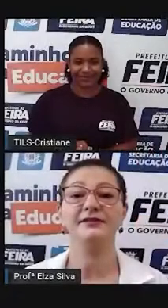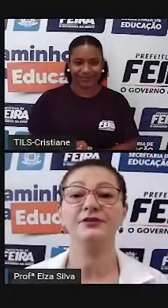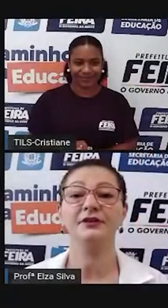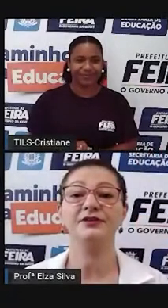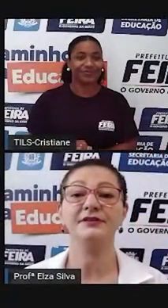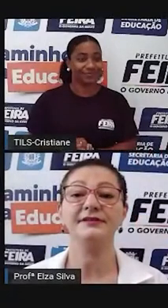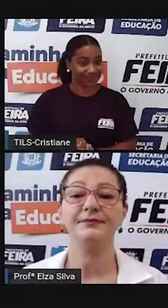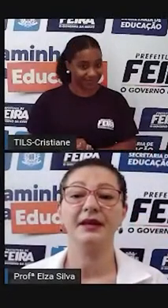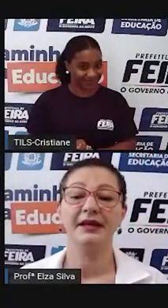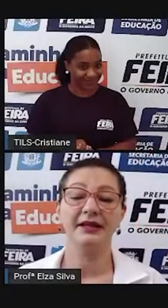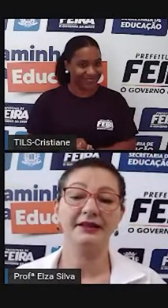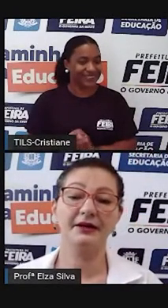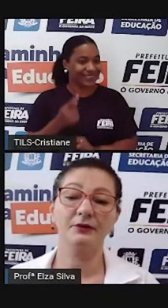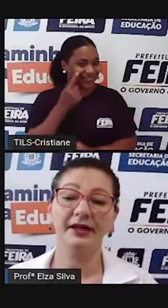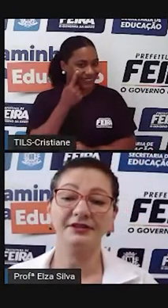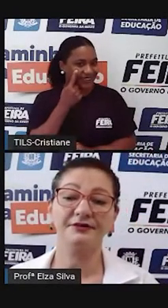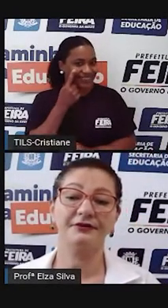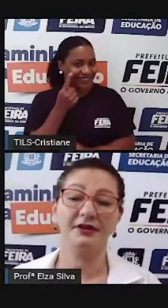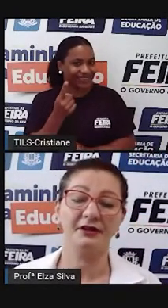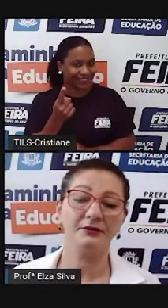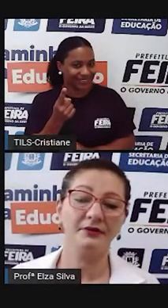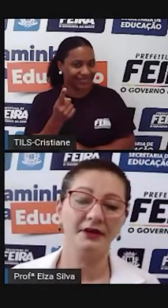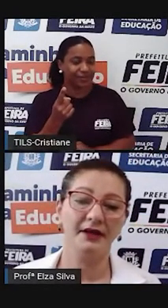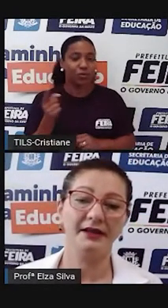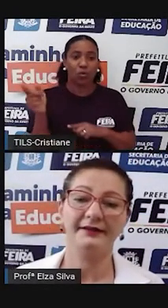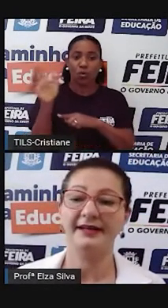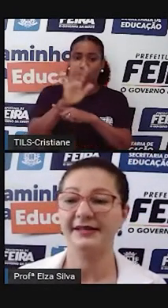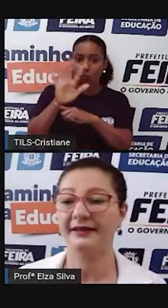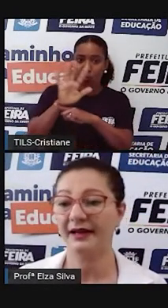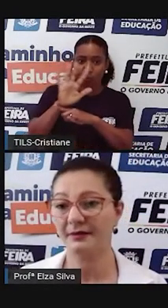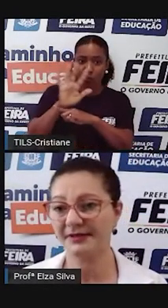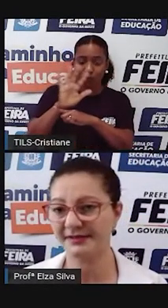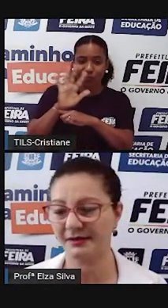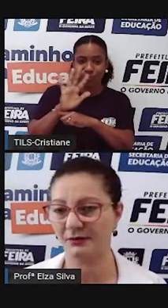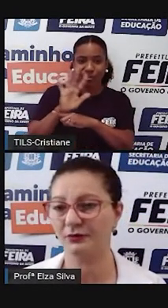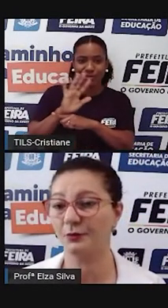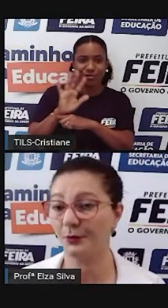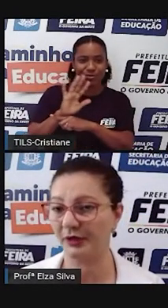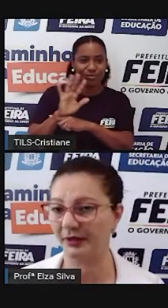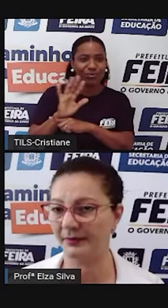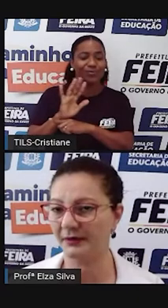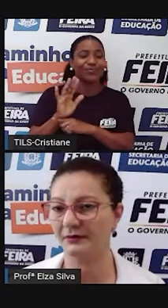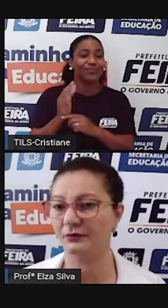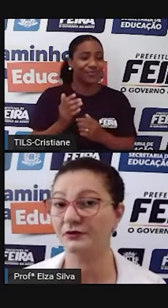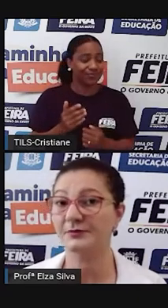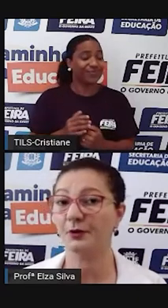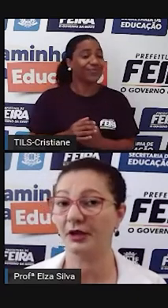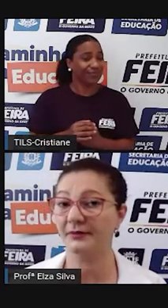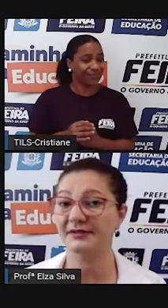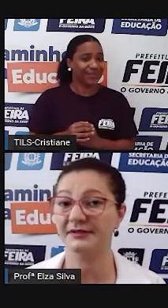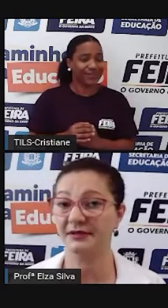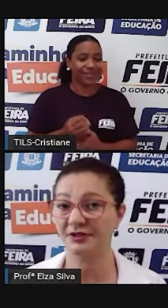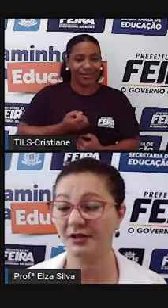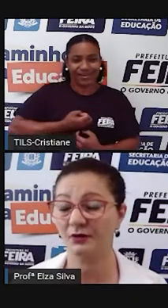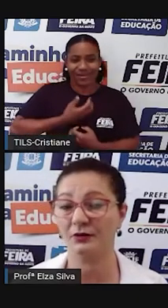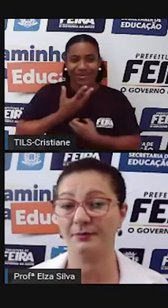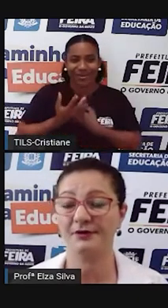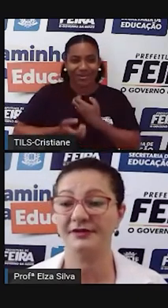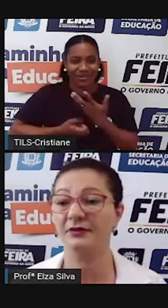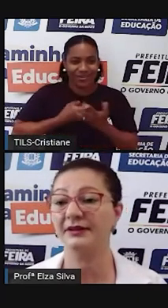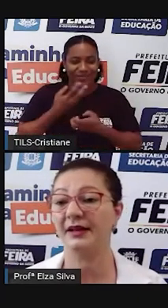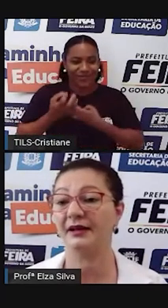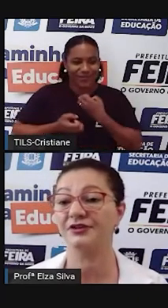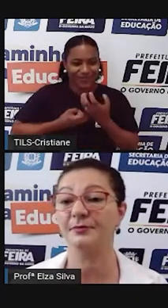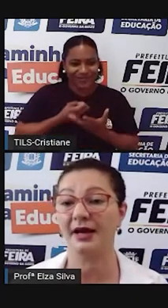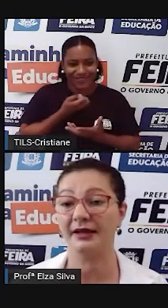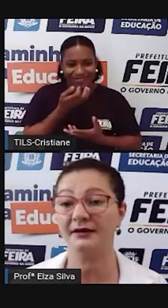Ok, students. Então, este vídeo, ele traz a declamação do poema, um dos poemas que se destacou na